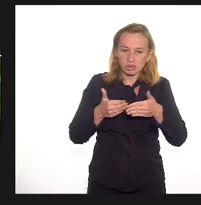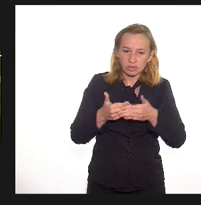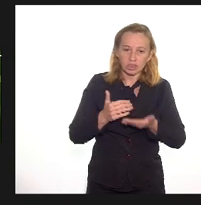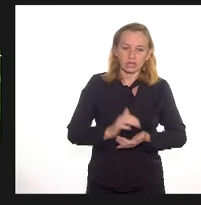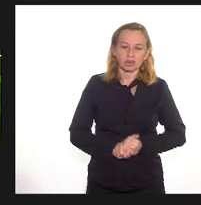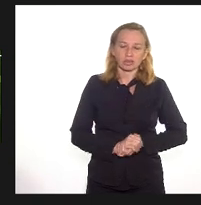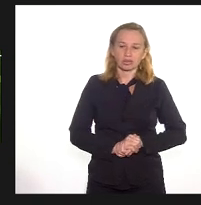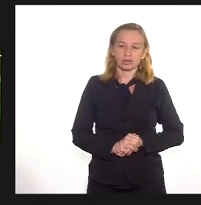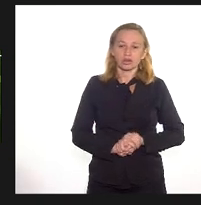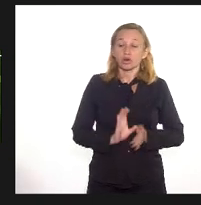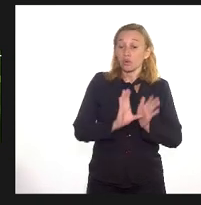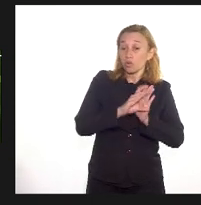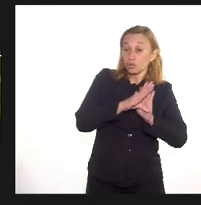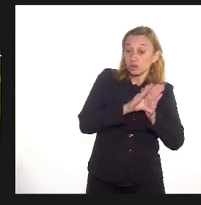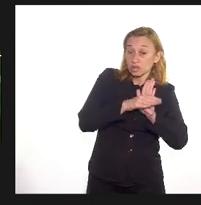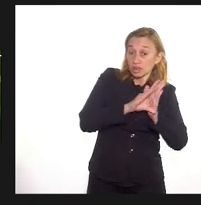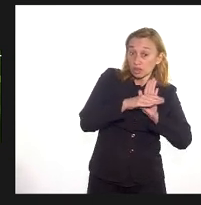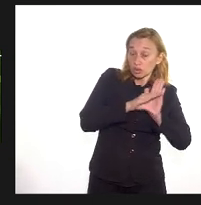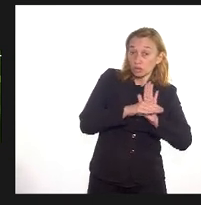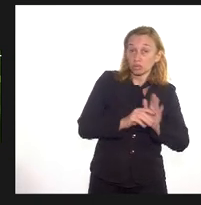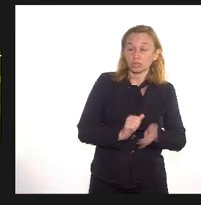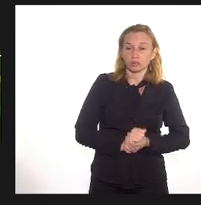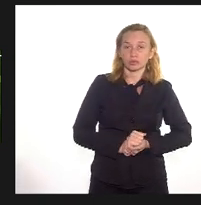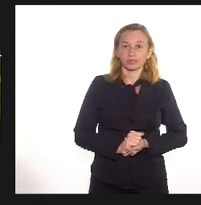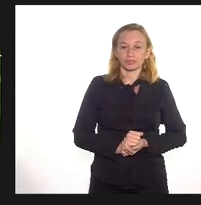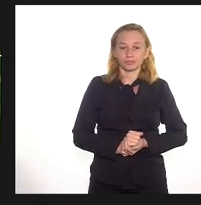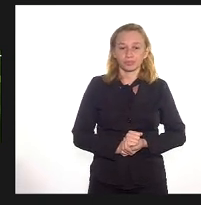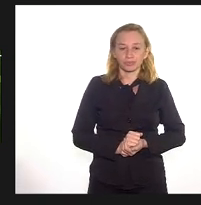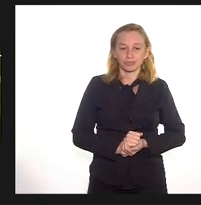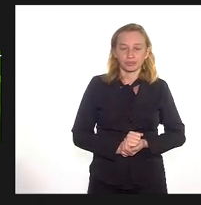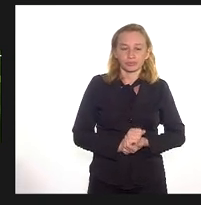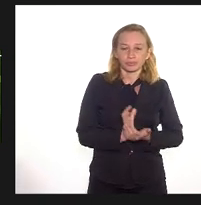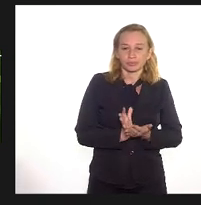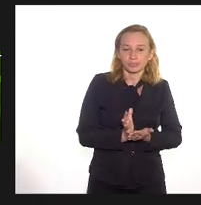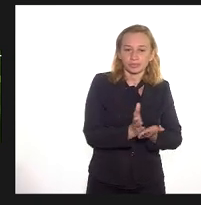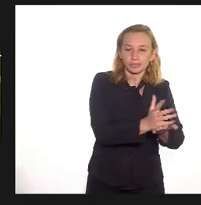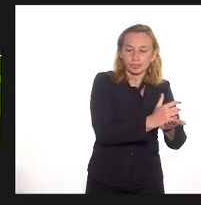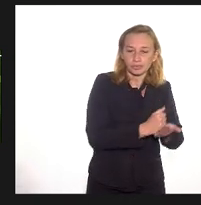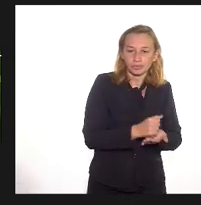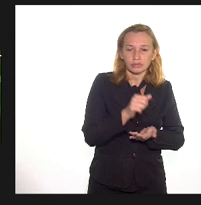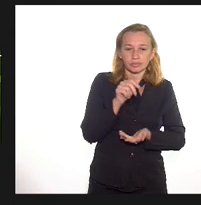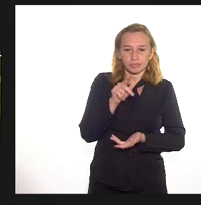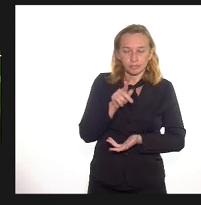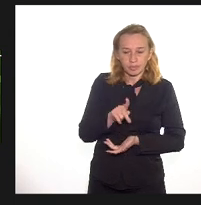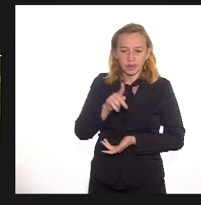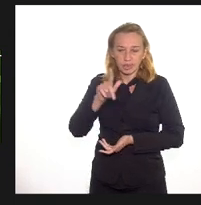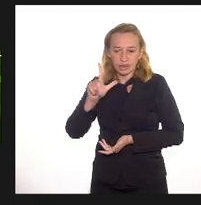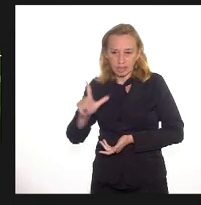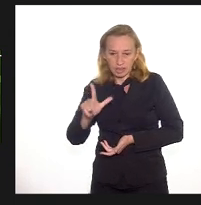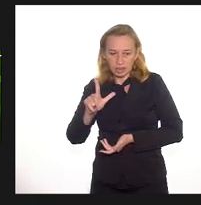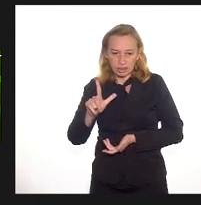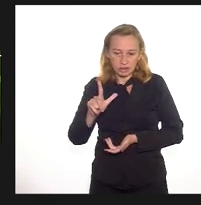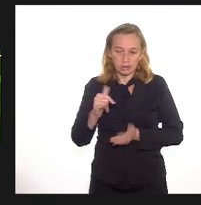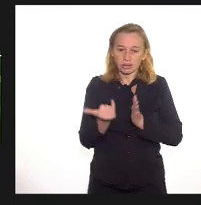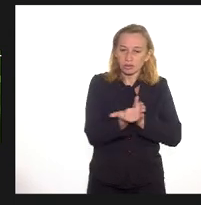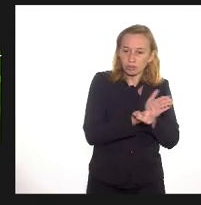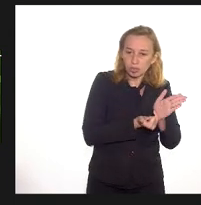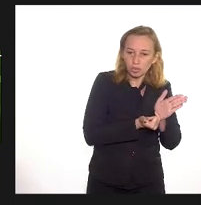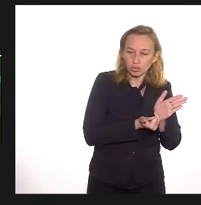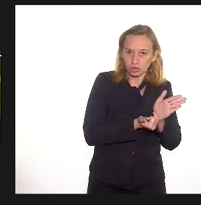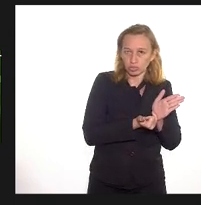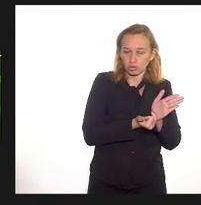similaridade conceitual entre a apuração da PE e o imposto de renda, quer dizer, você